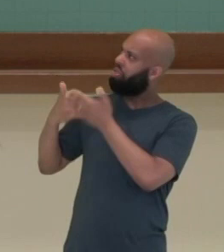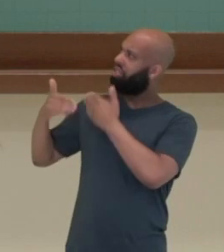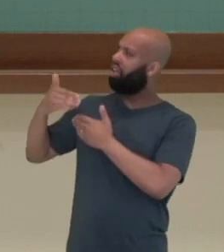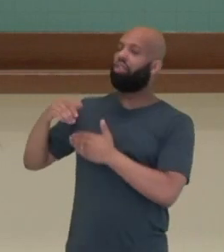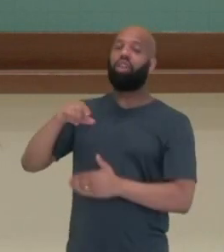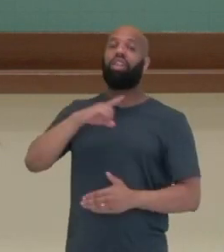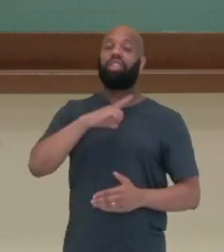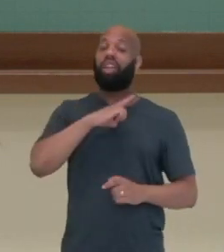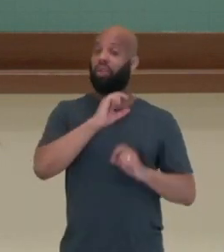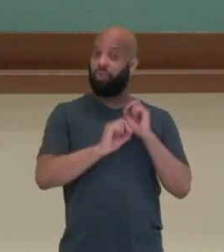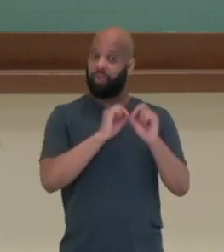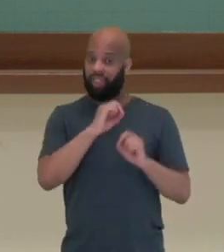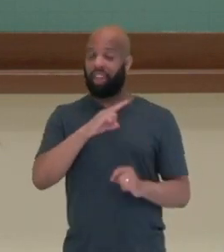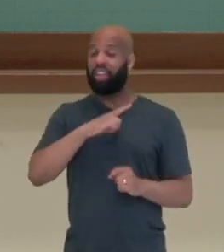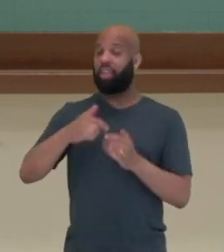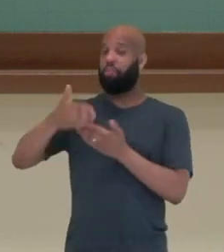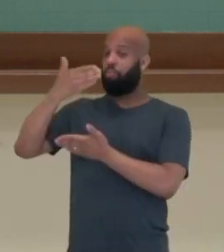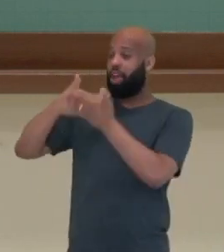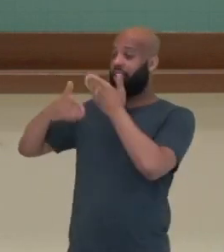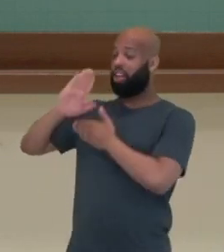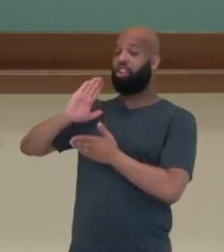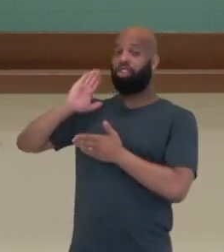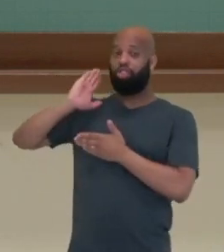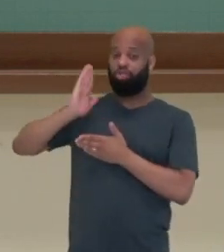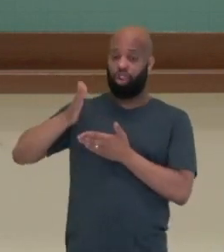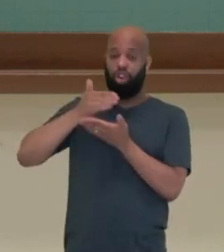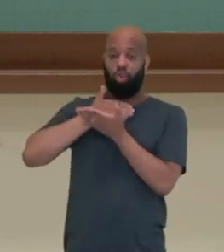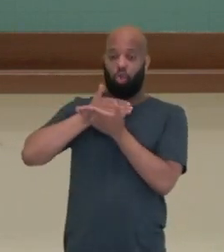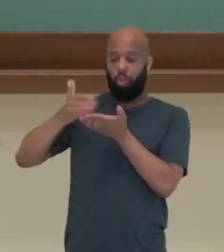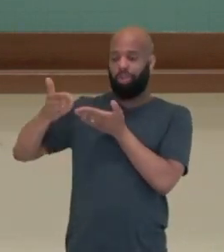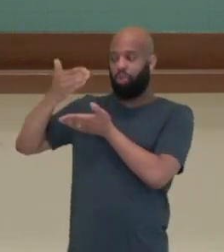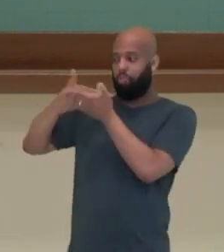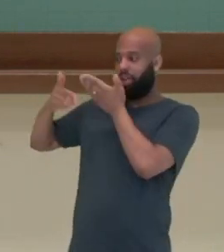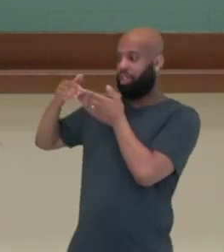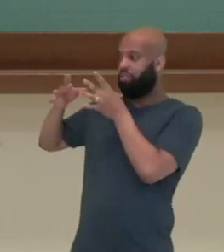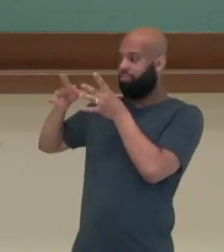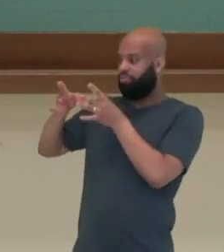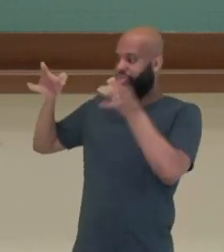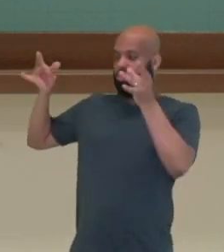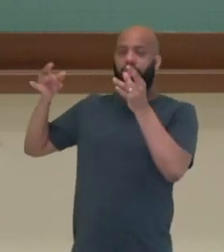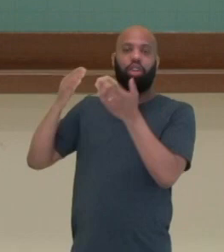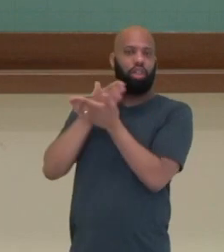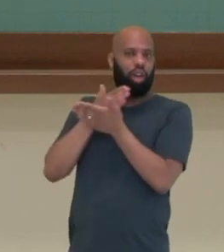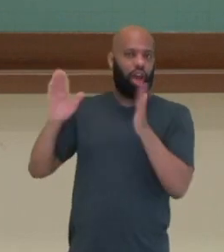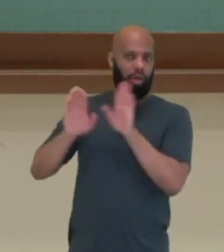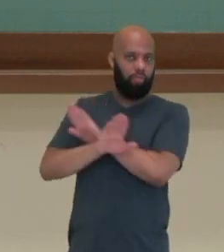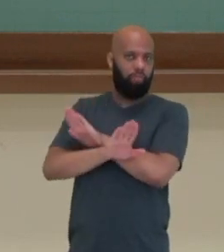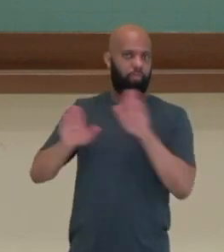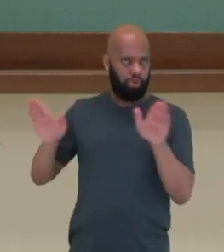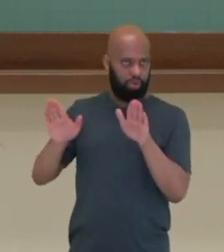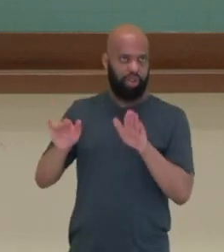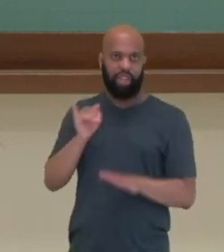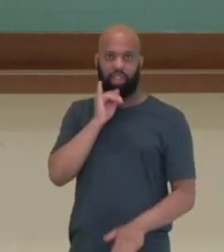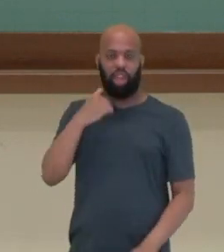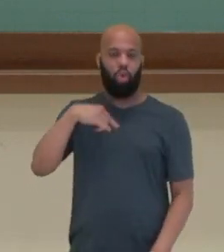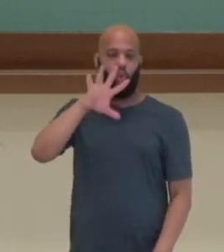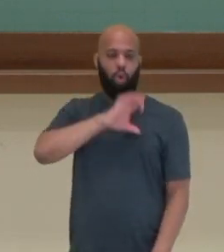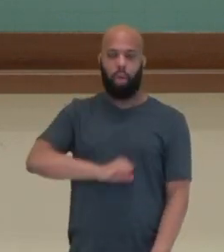Nós temos o pretérito perfeito, uma ação que começou no passado e finalizou no passado. Por exemplo, eu